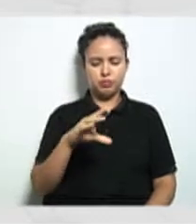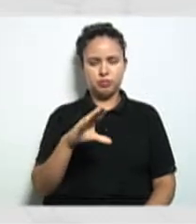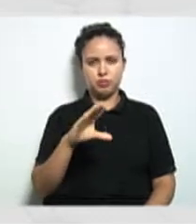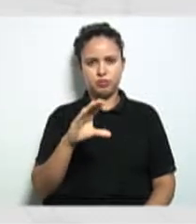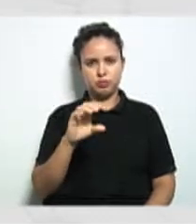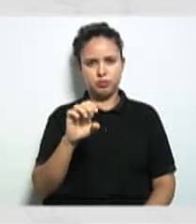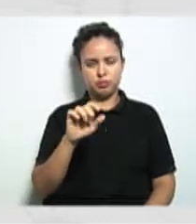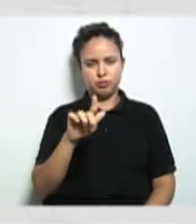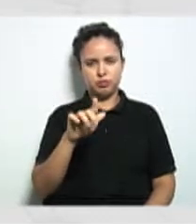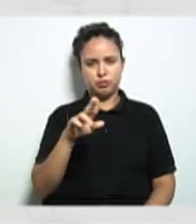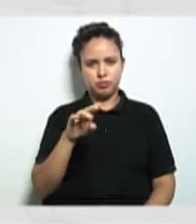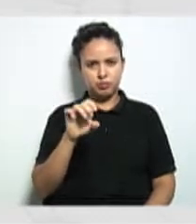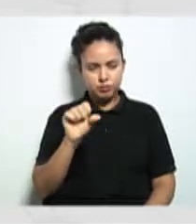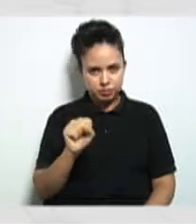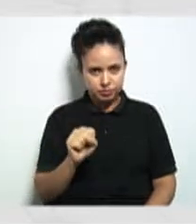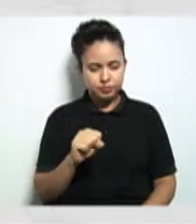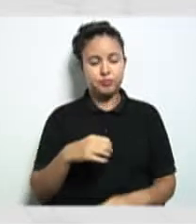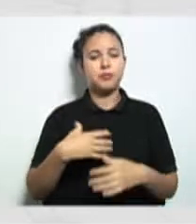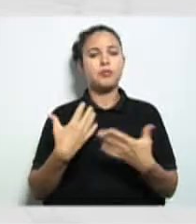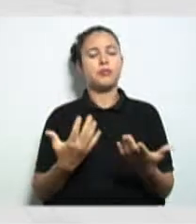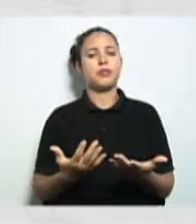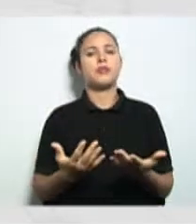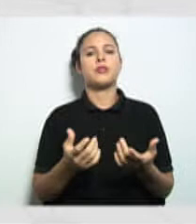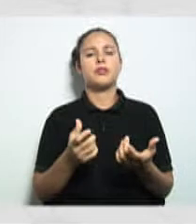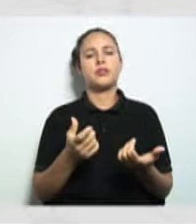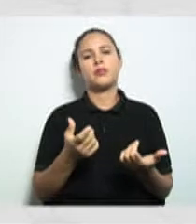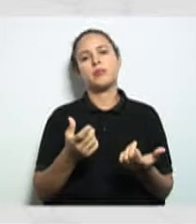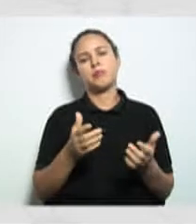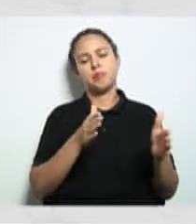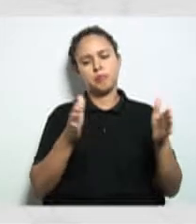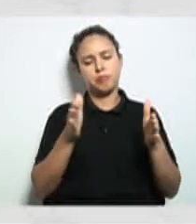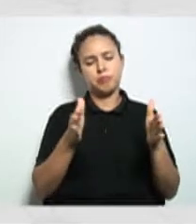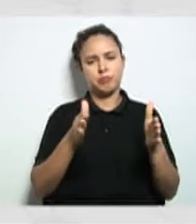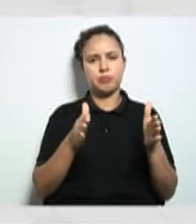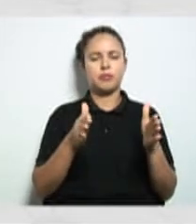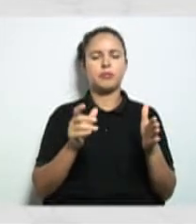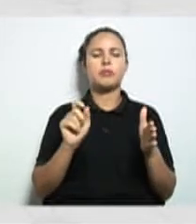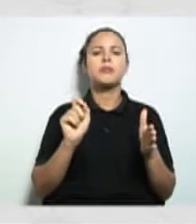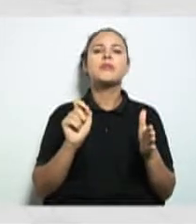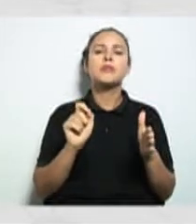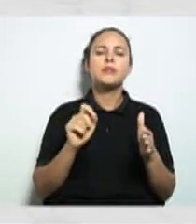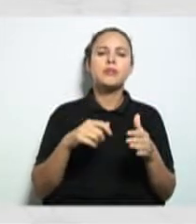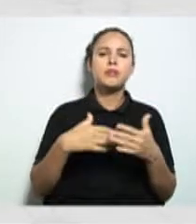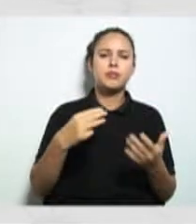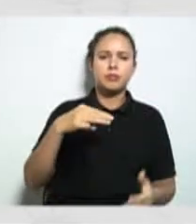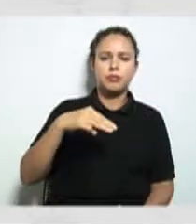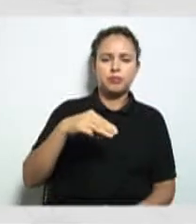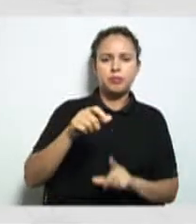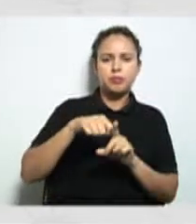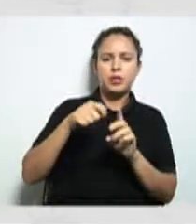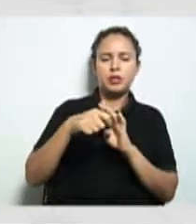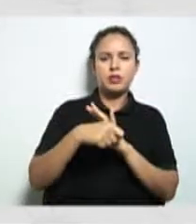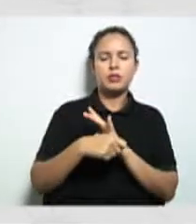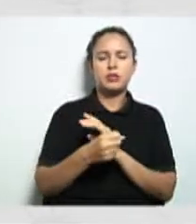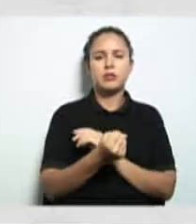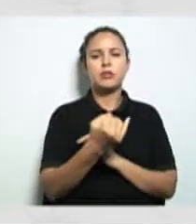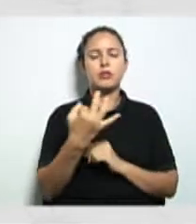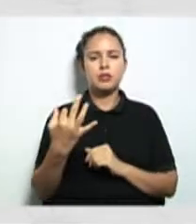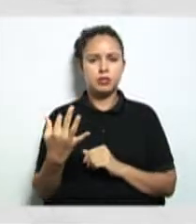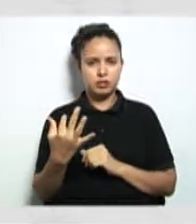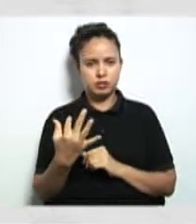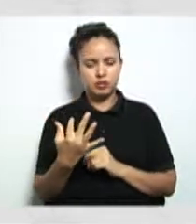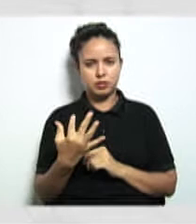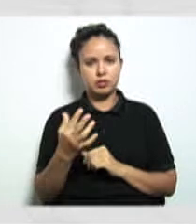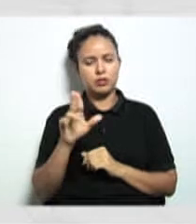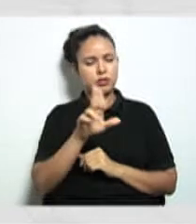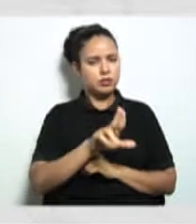só na região de Costa Marques, vai ser em que período? Vai ser em março, abril, maio, junho, 2 meses, 3 meses. Eu vou